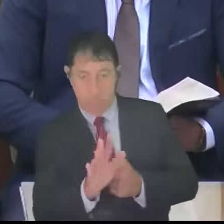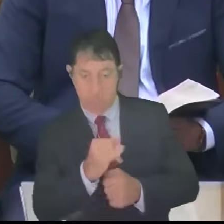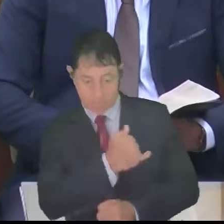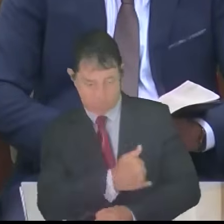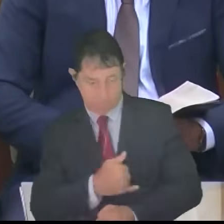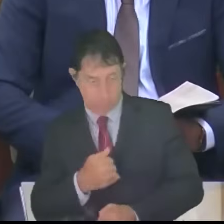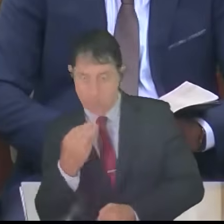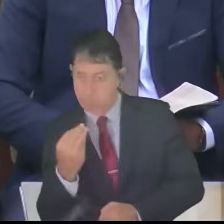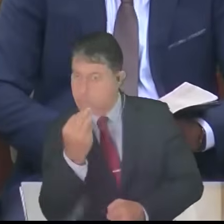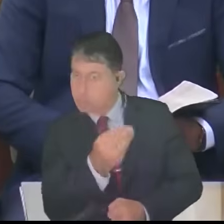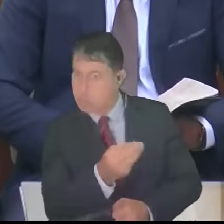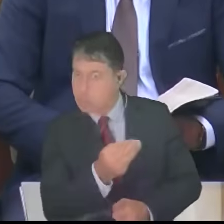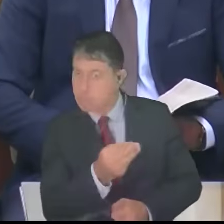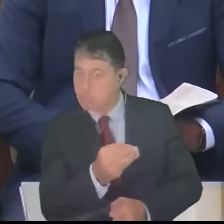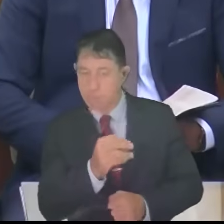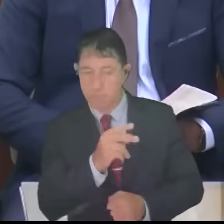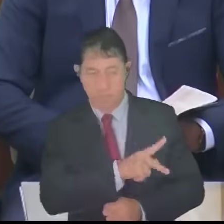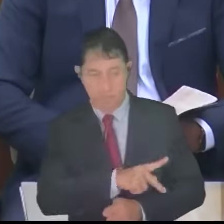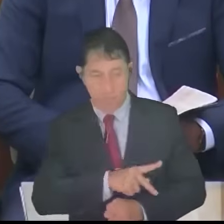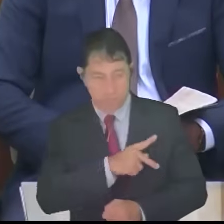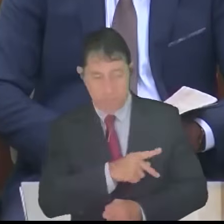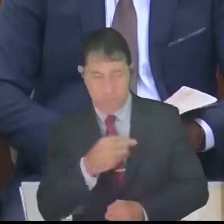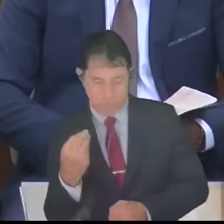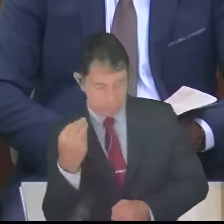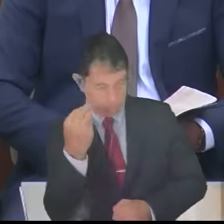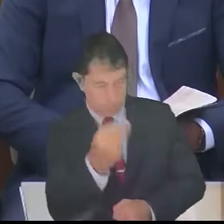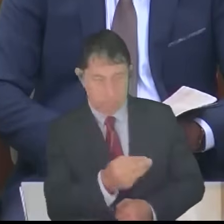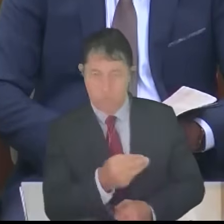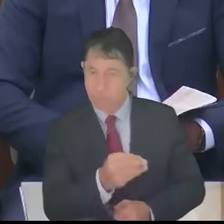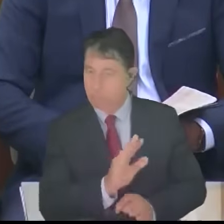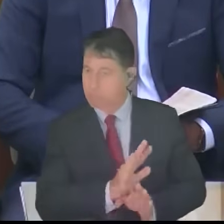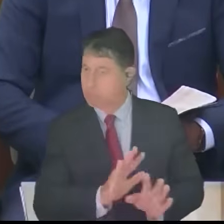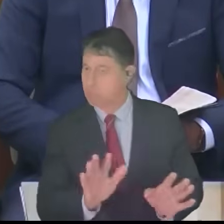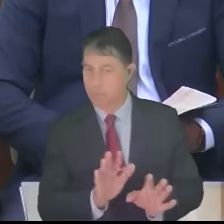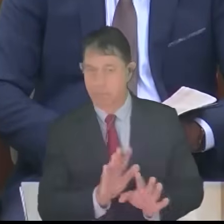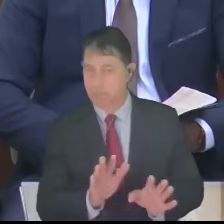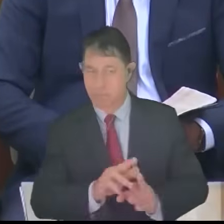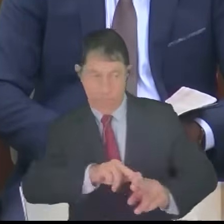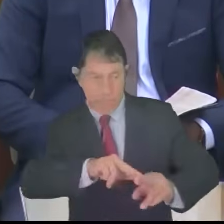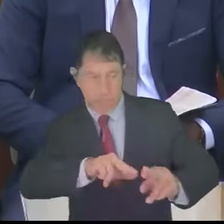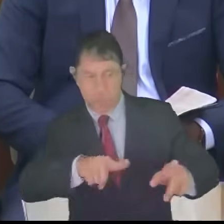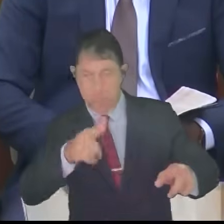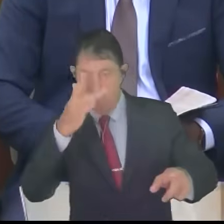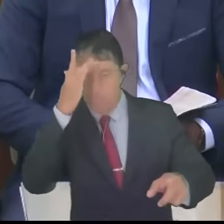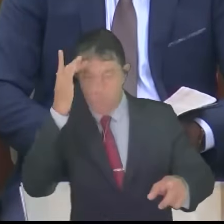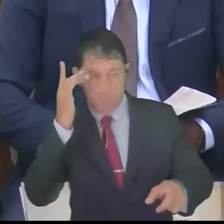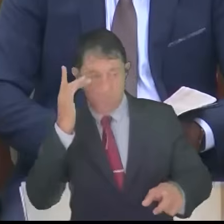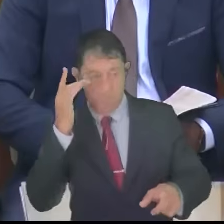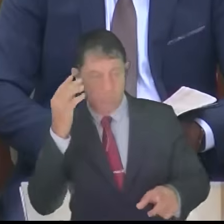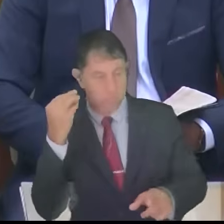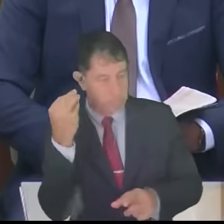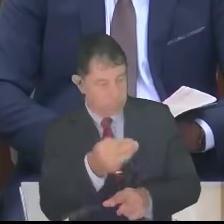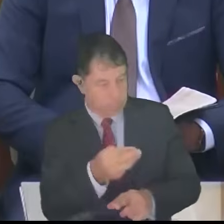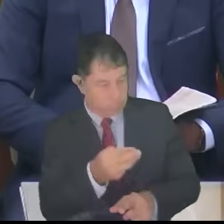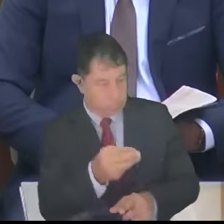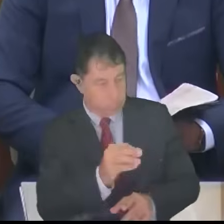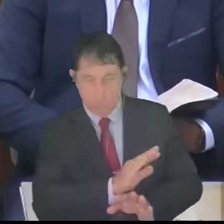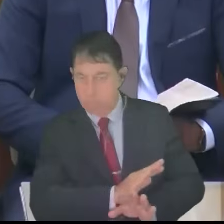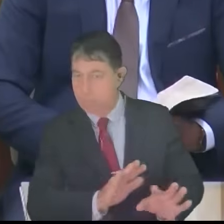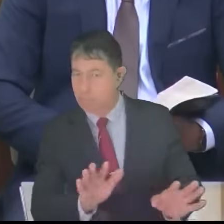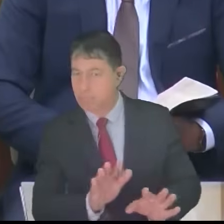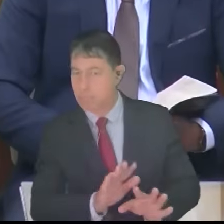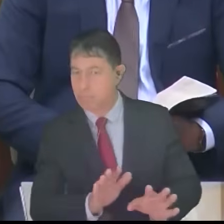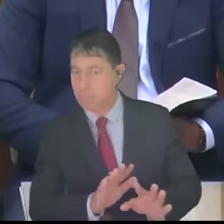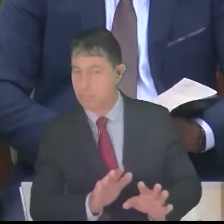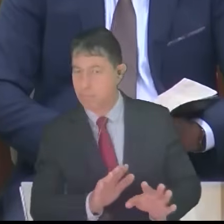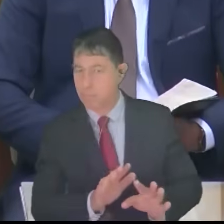a Paulo, Deus não entregou a Barnabé, Deus não entregou a Matias, Deus não